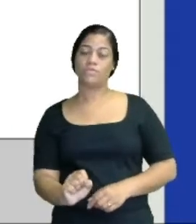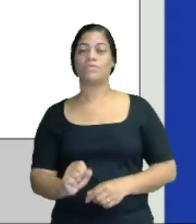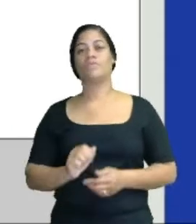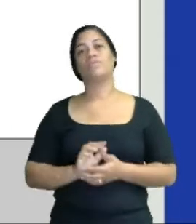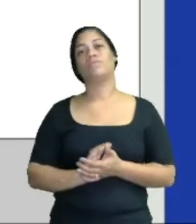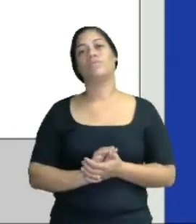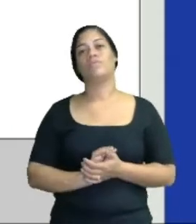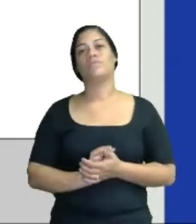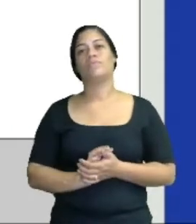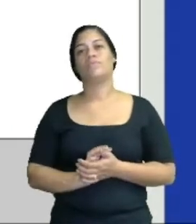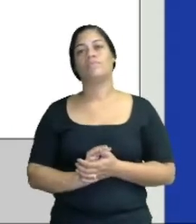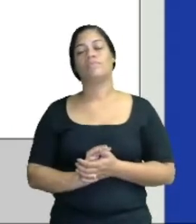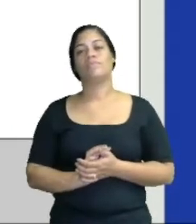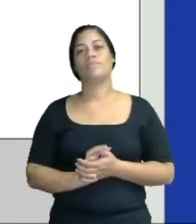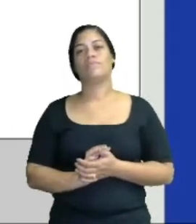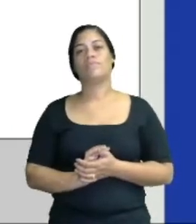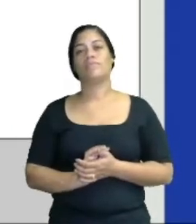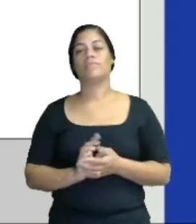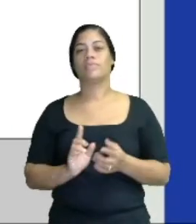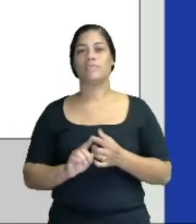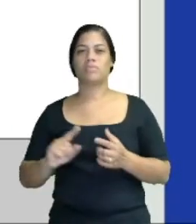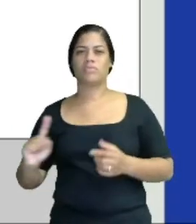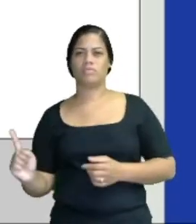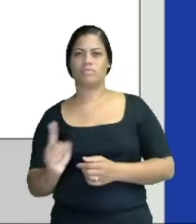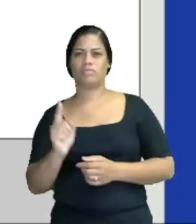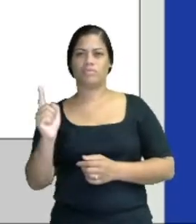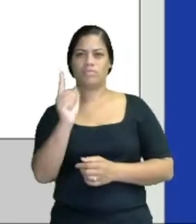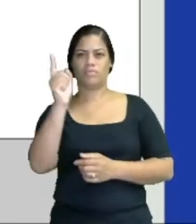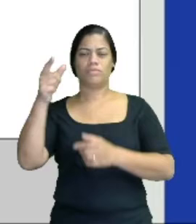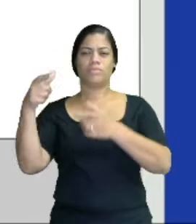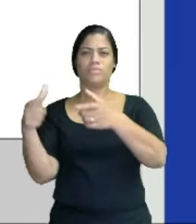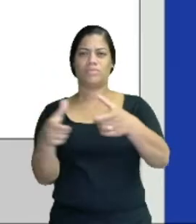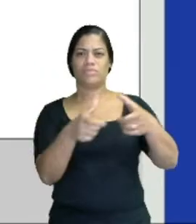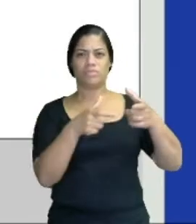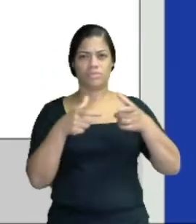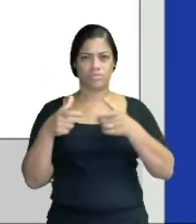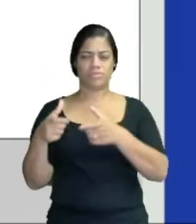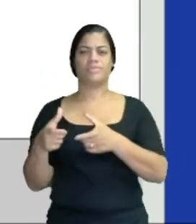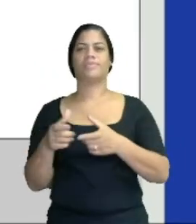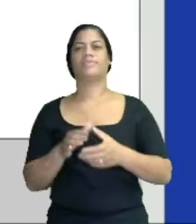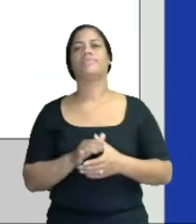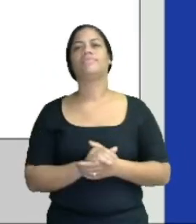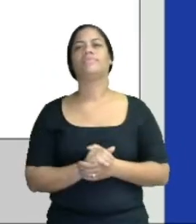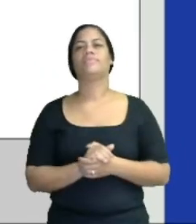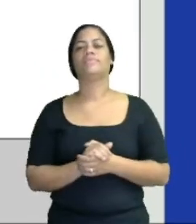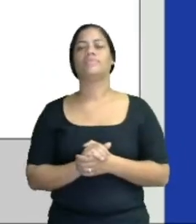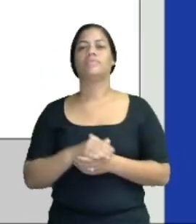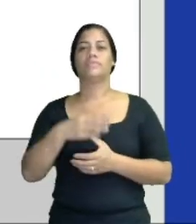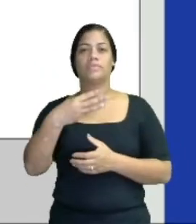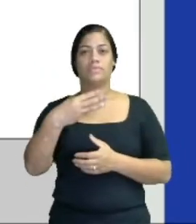nos picos de montanhas, né, e em outros locais. E